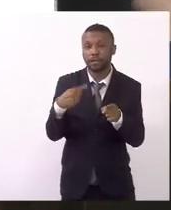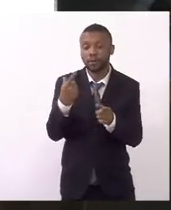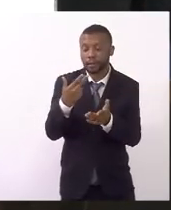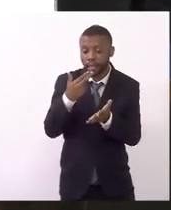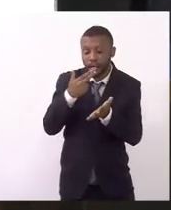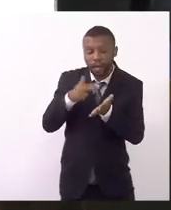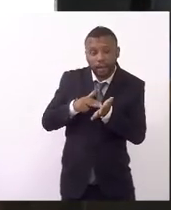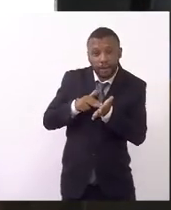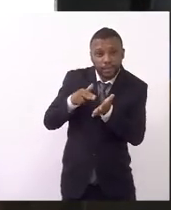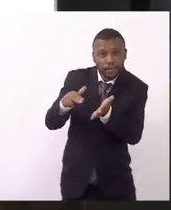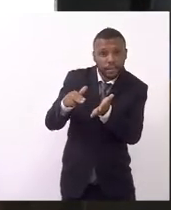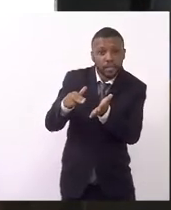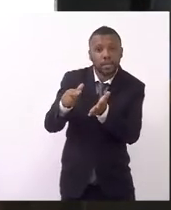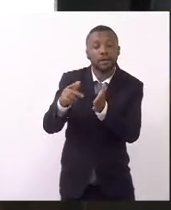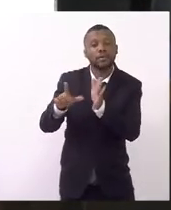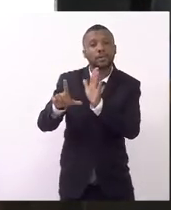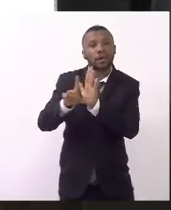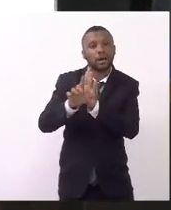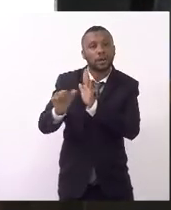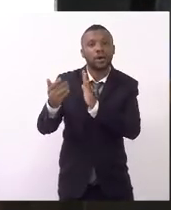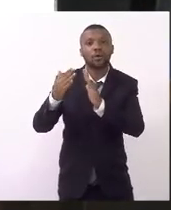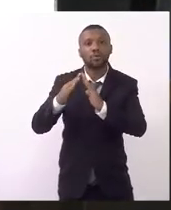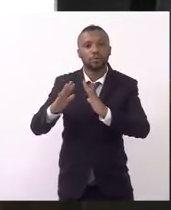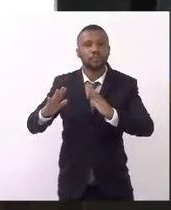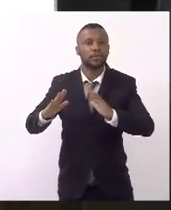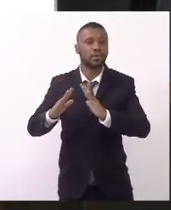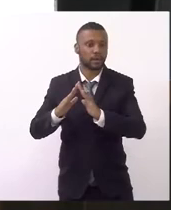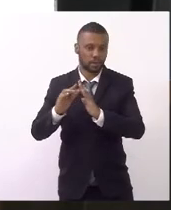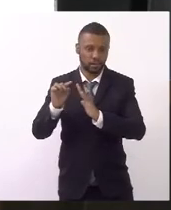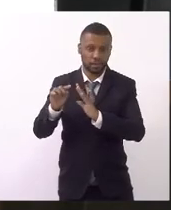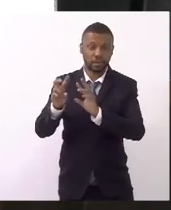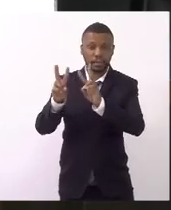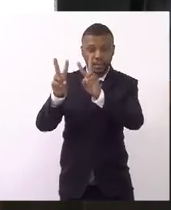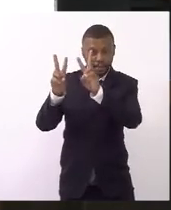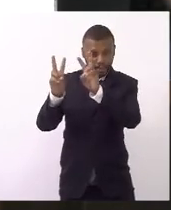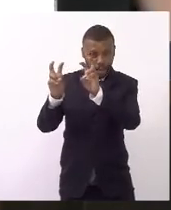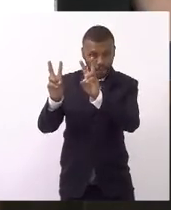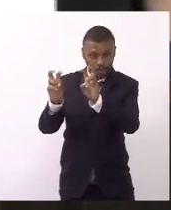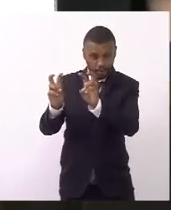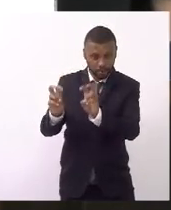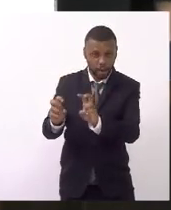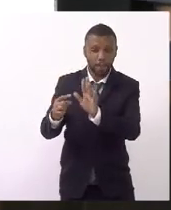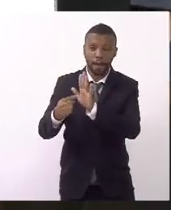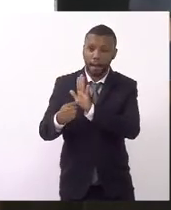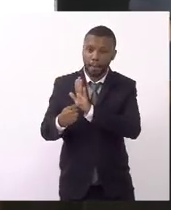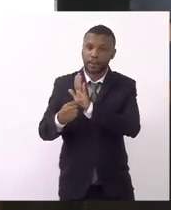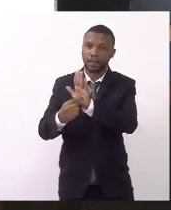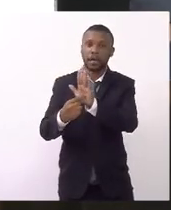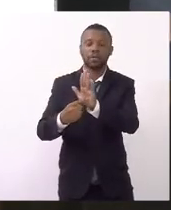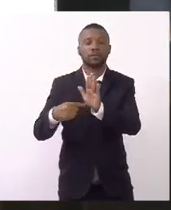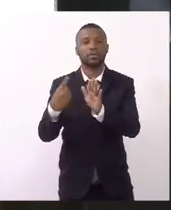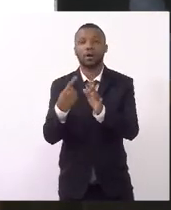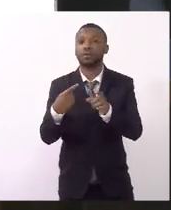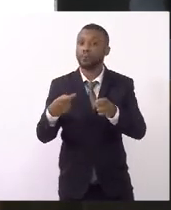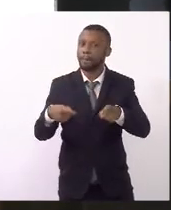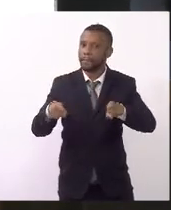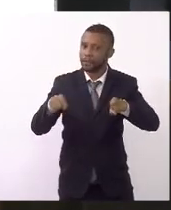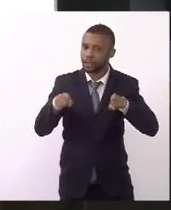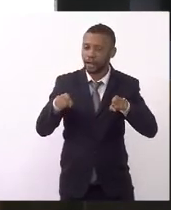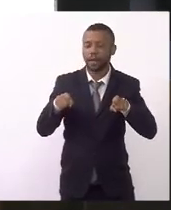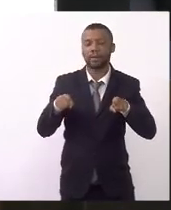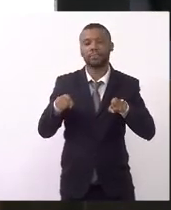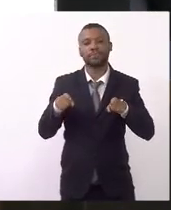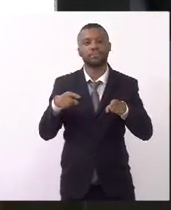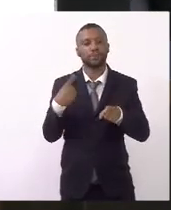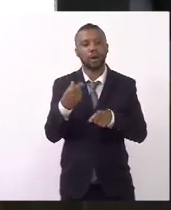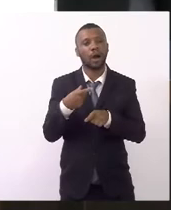cartilha de legalização dos terreiros Esse foi um tema apresentado a nossa mandar tanta e que nós